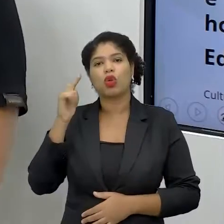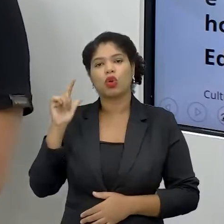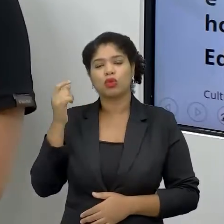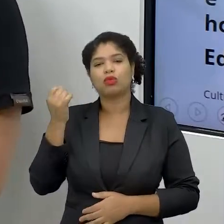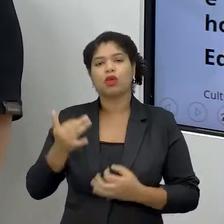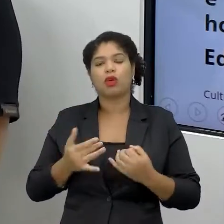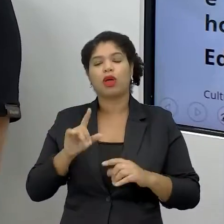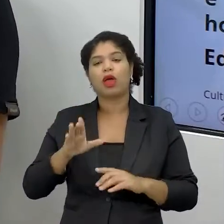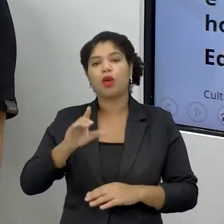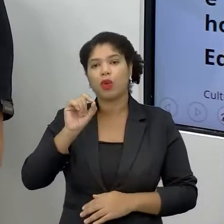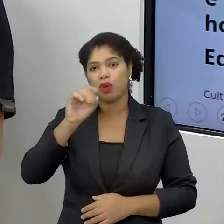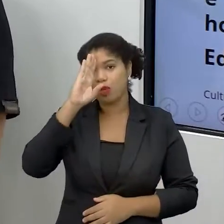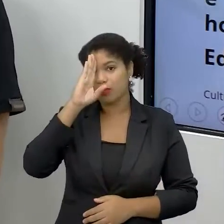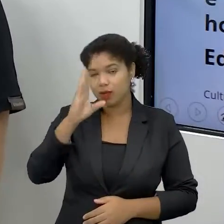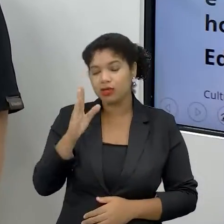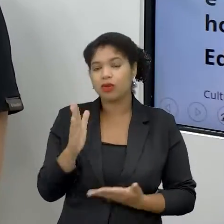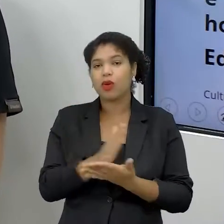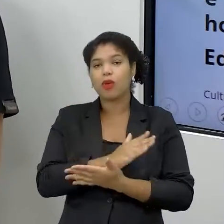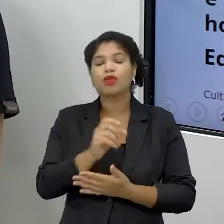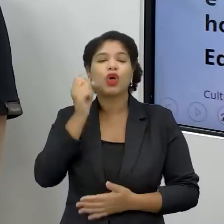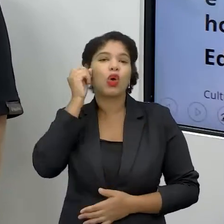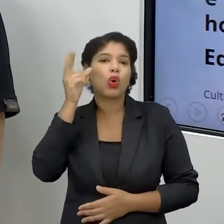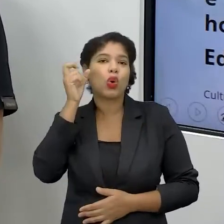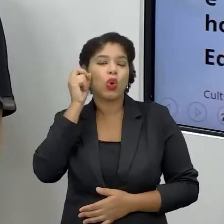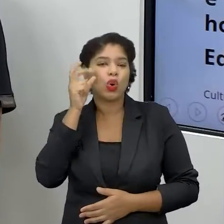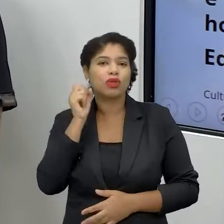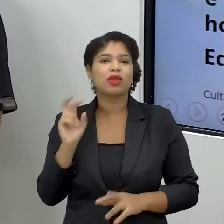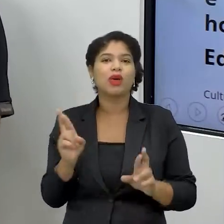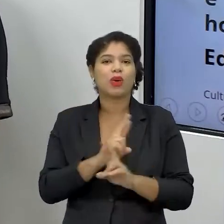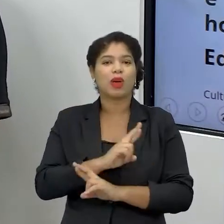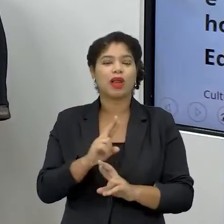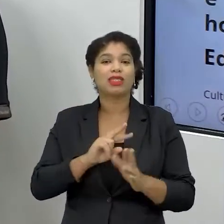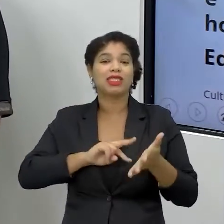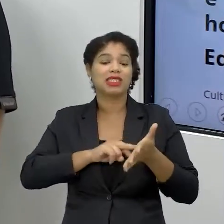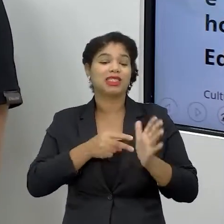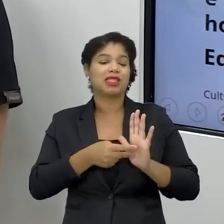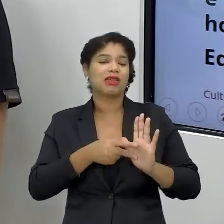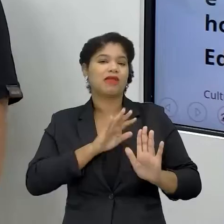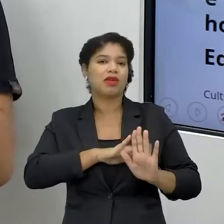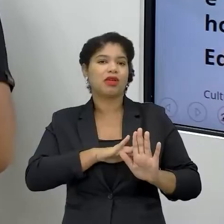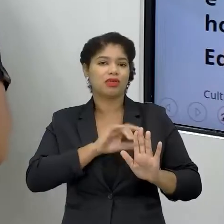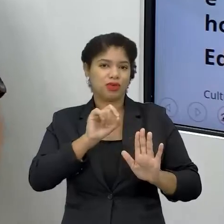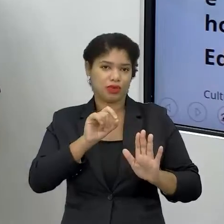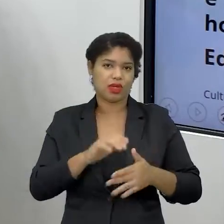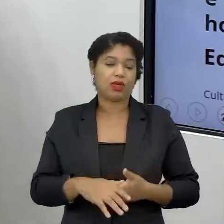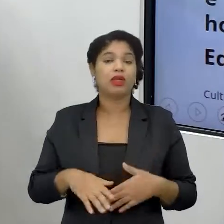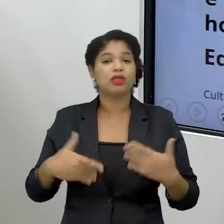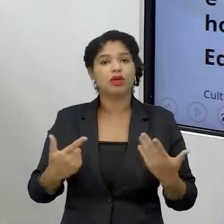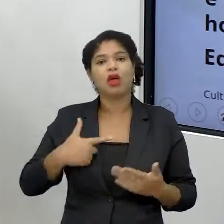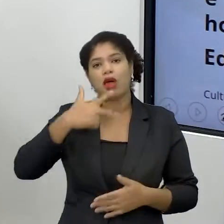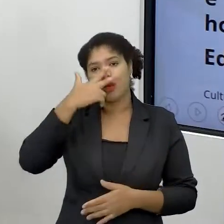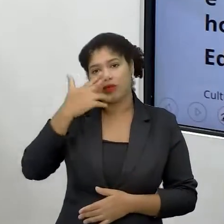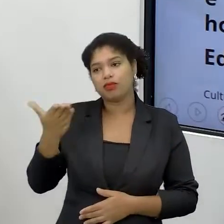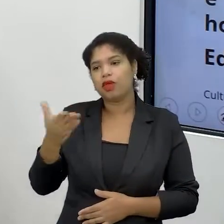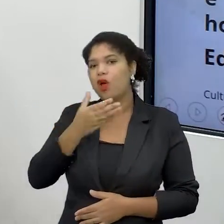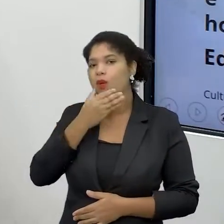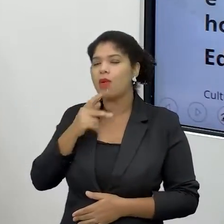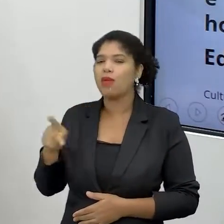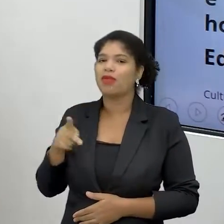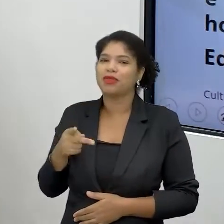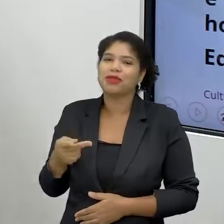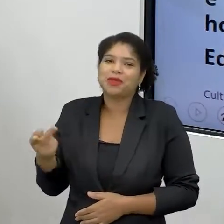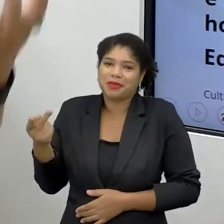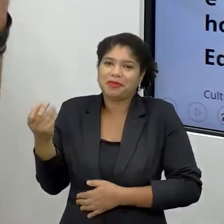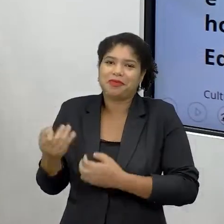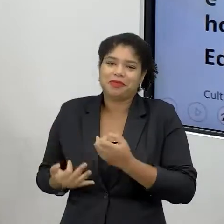que principalmente essa questão da cultura, ela tem a ver com significados. E aí é que eu acho que o Mauro é a melhor